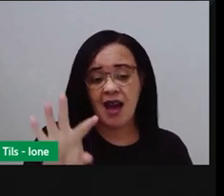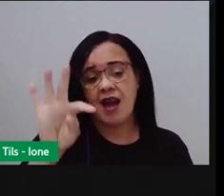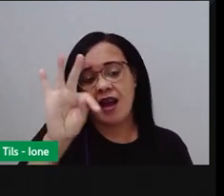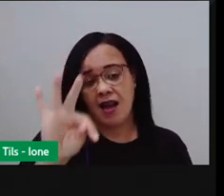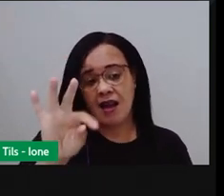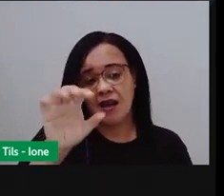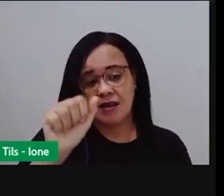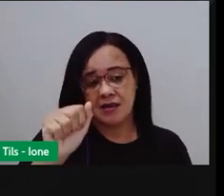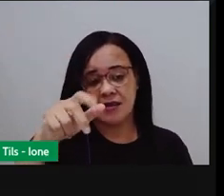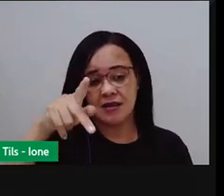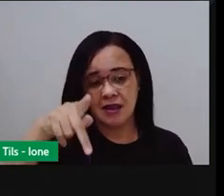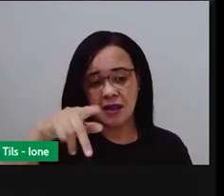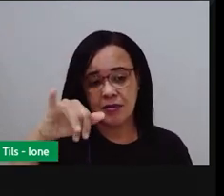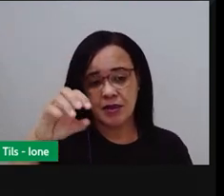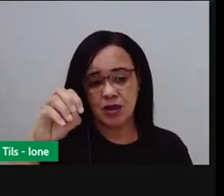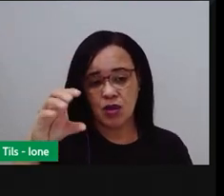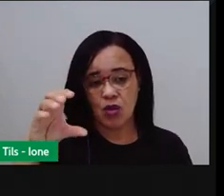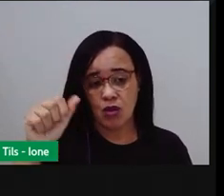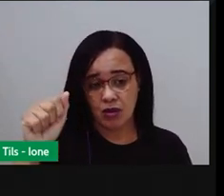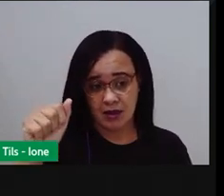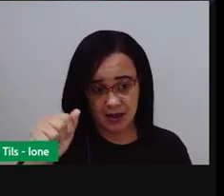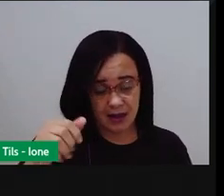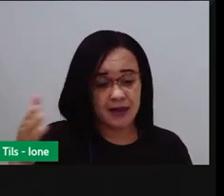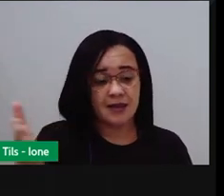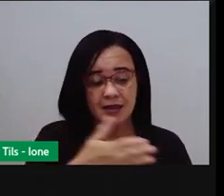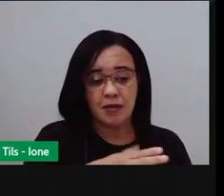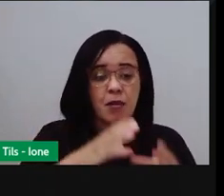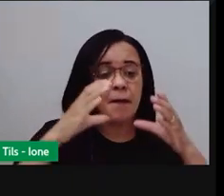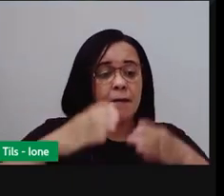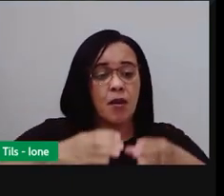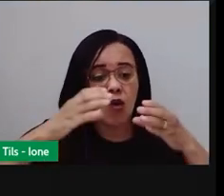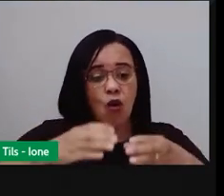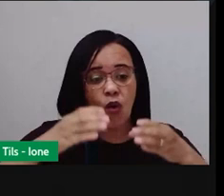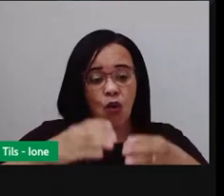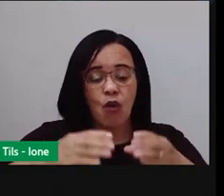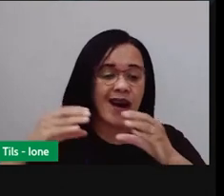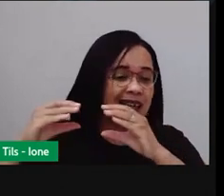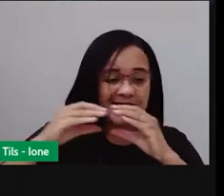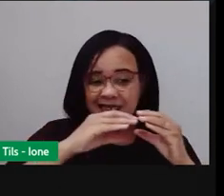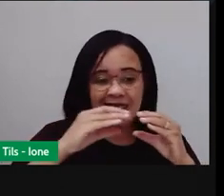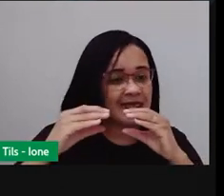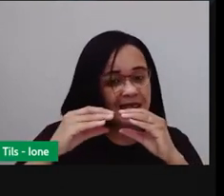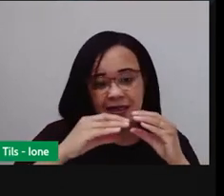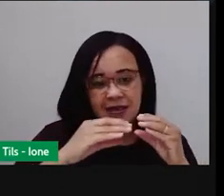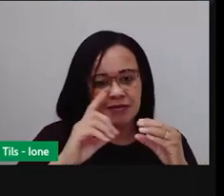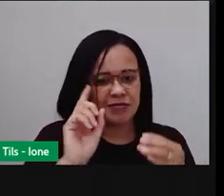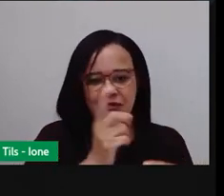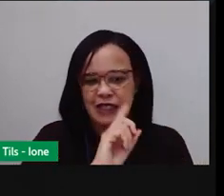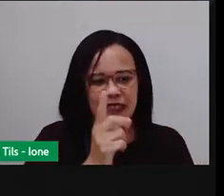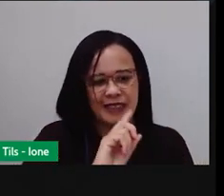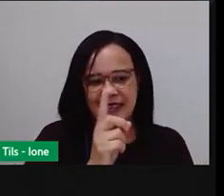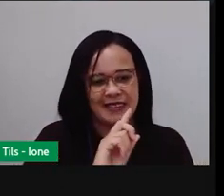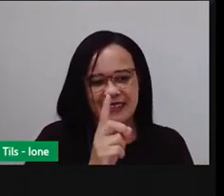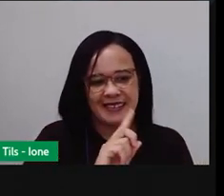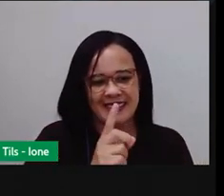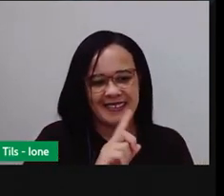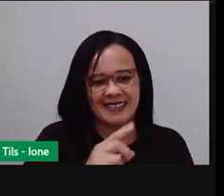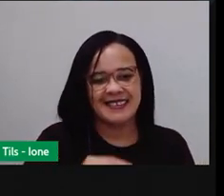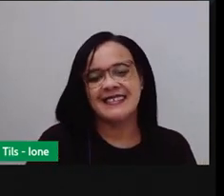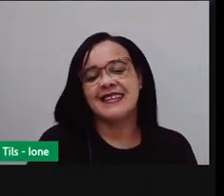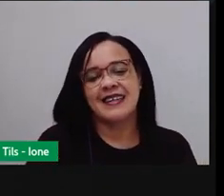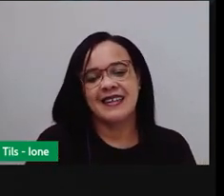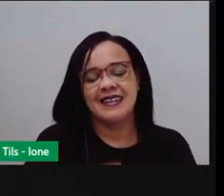tapioca, bolo de milho. Não, nessa imagem não tem bolo de milho. Tem aqui é